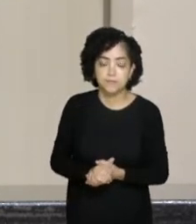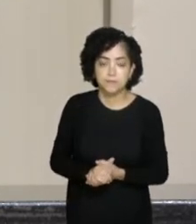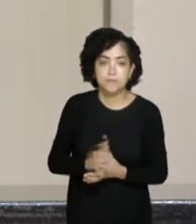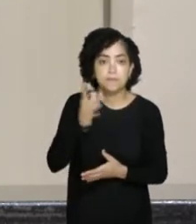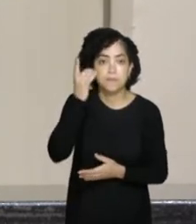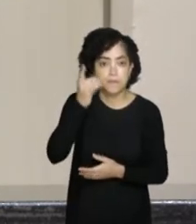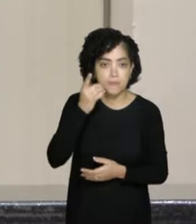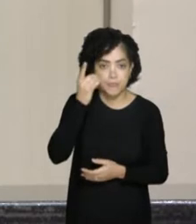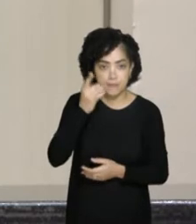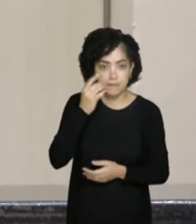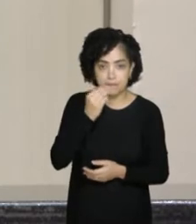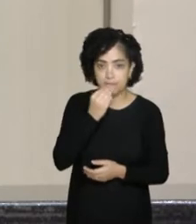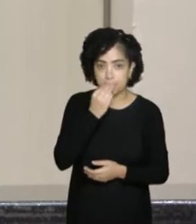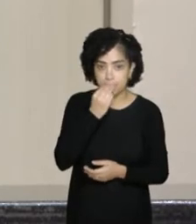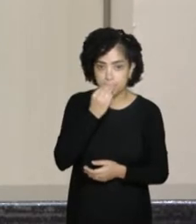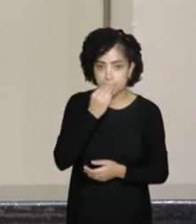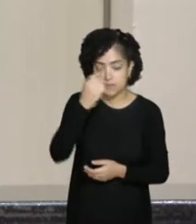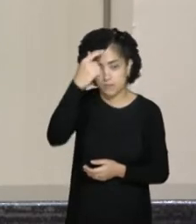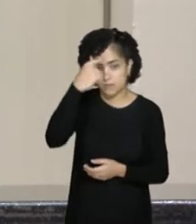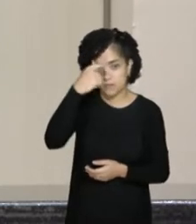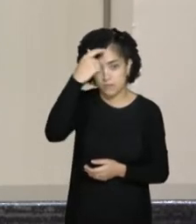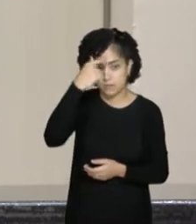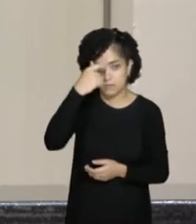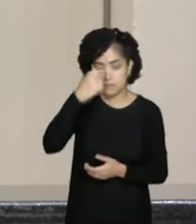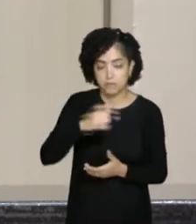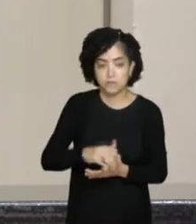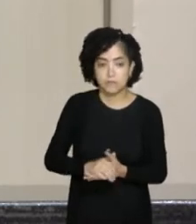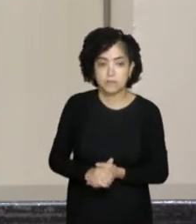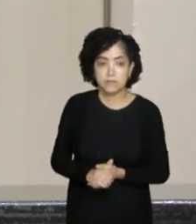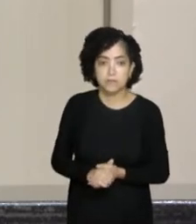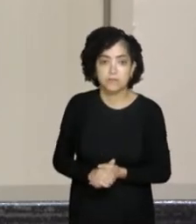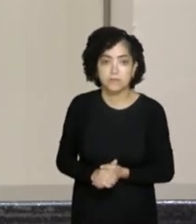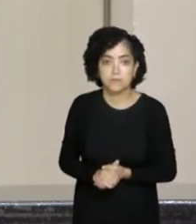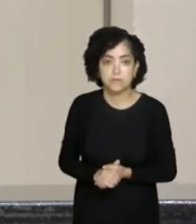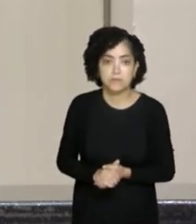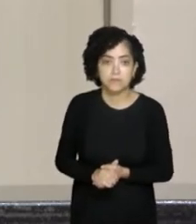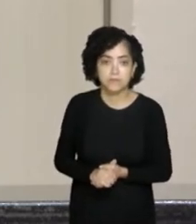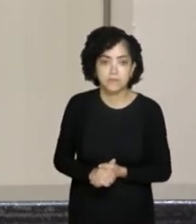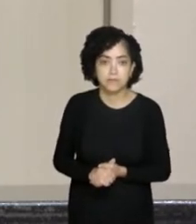Deputado Moacir Escudlar, Maurício Escudlar.